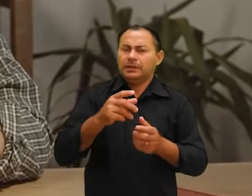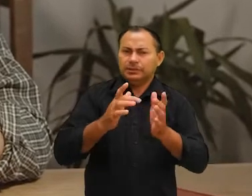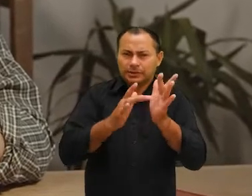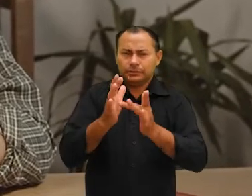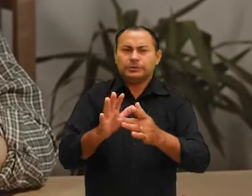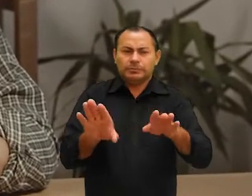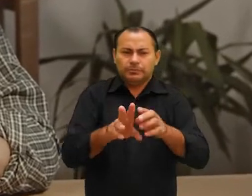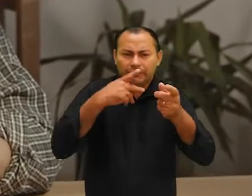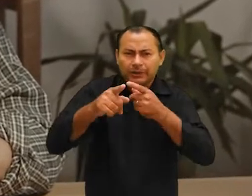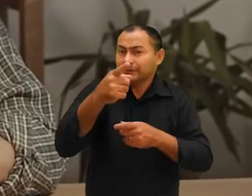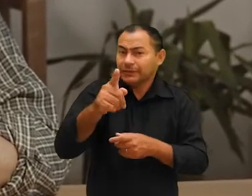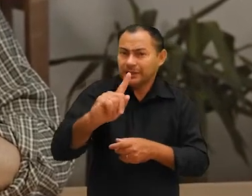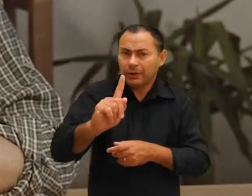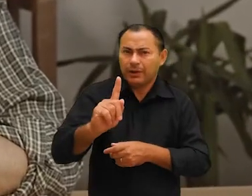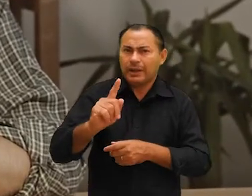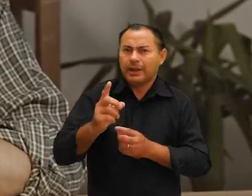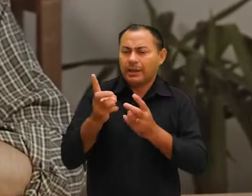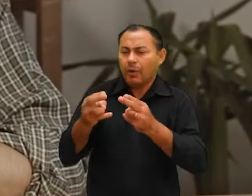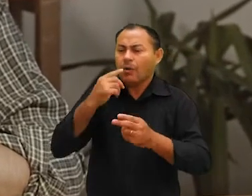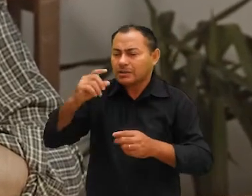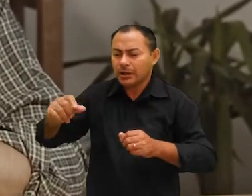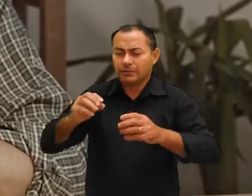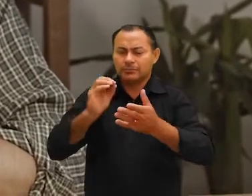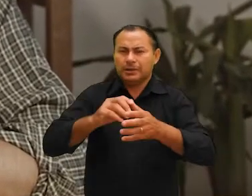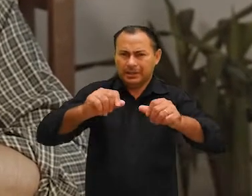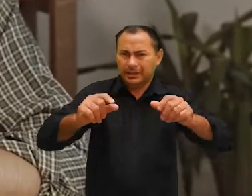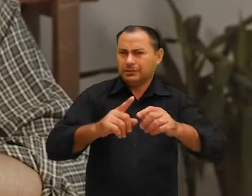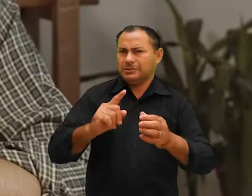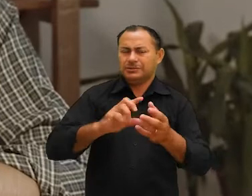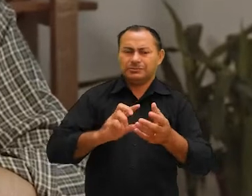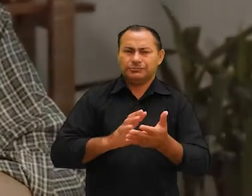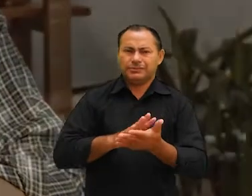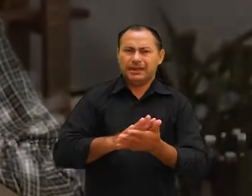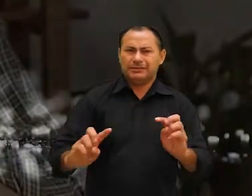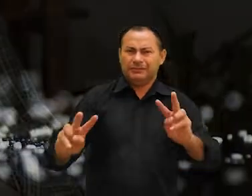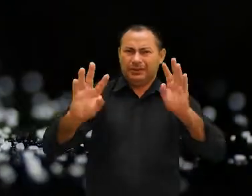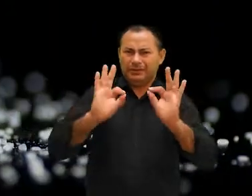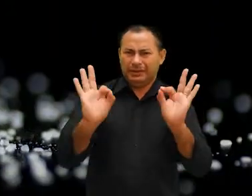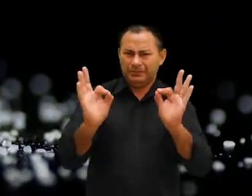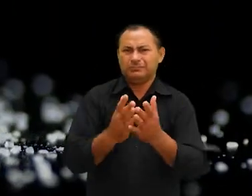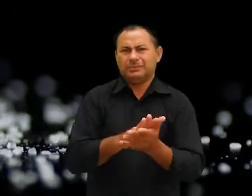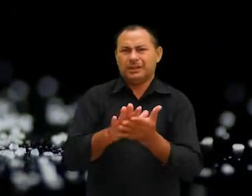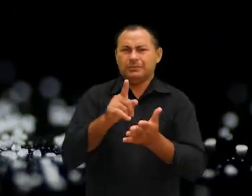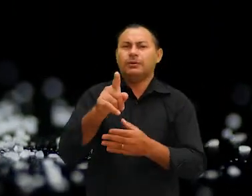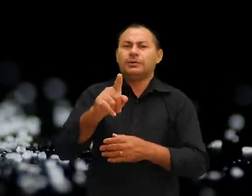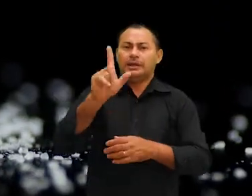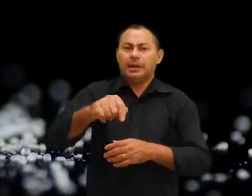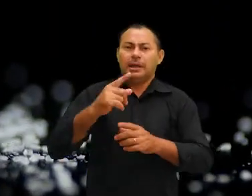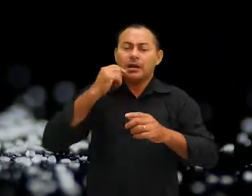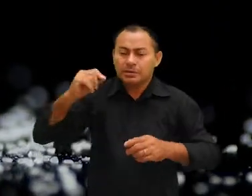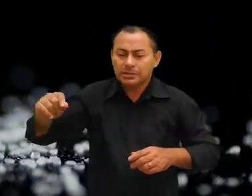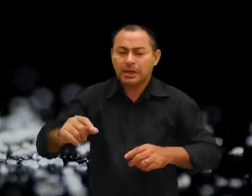se você não for sal da terra então você não presta para mais nada ele foi bem claro vocês são o sal da terra